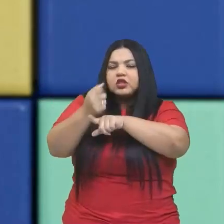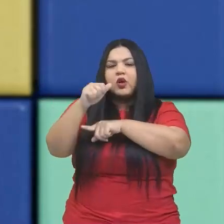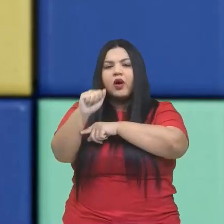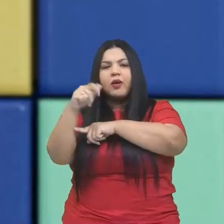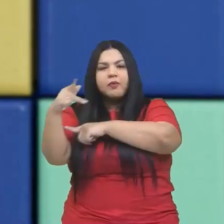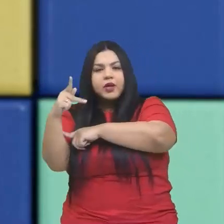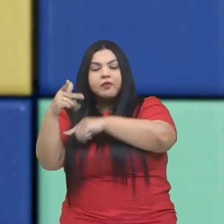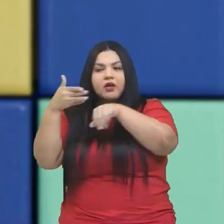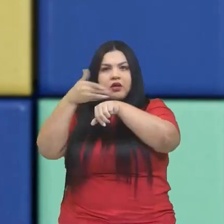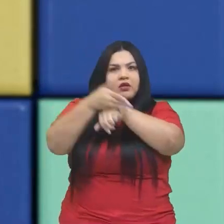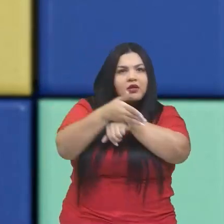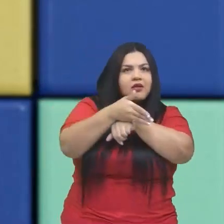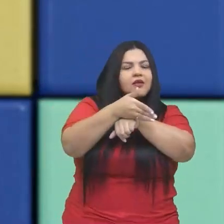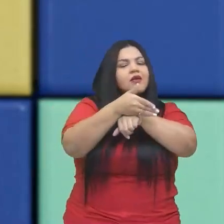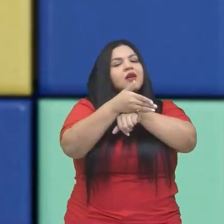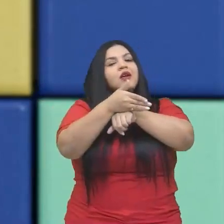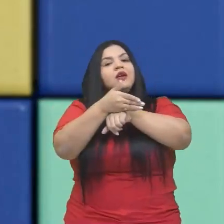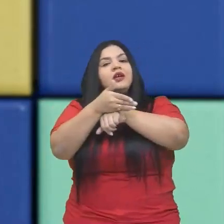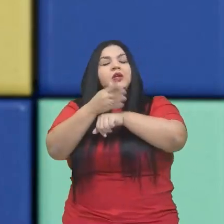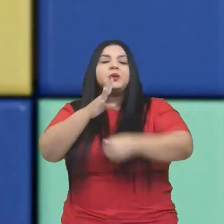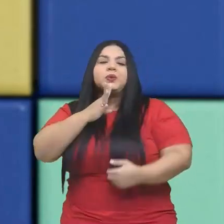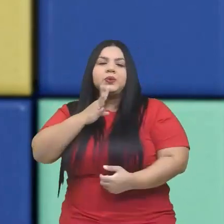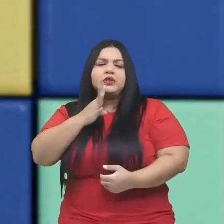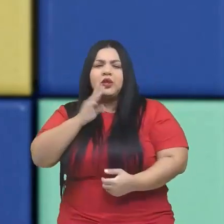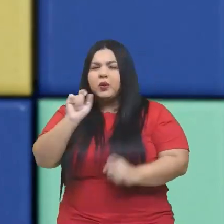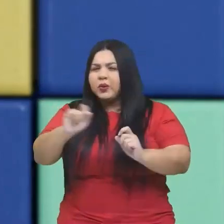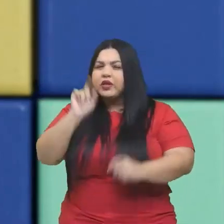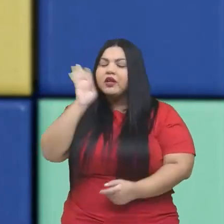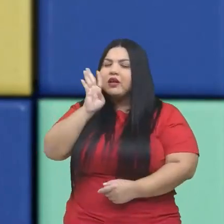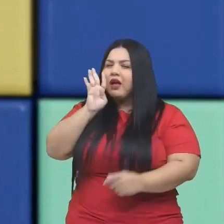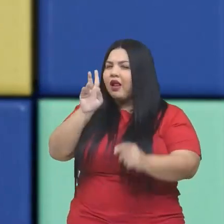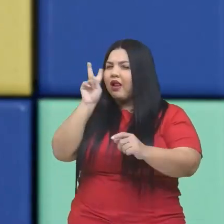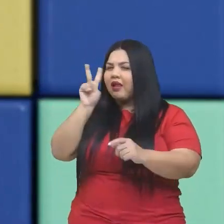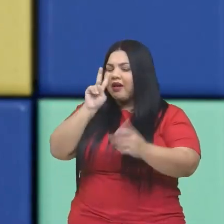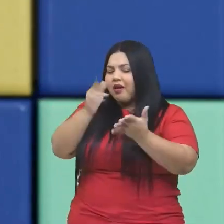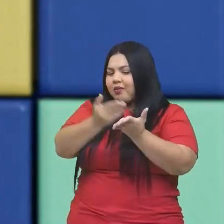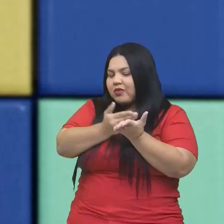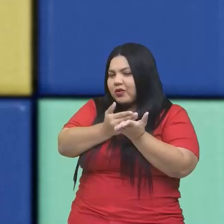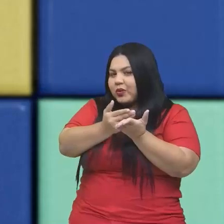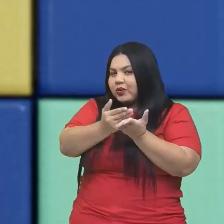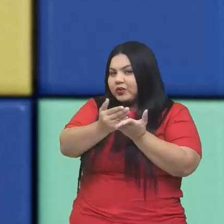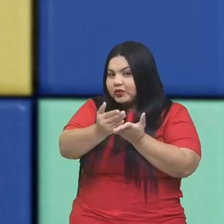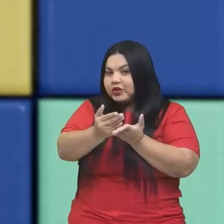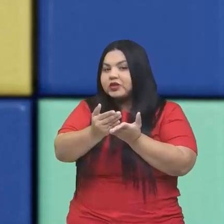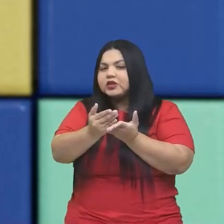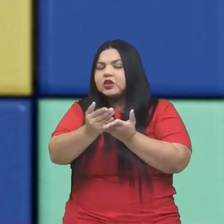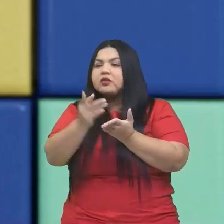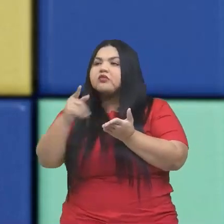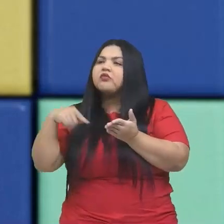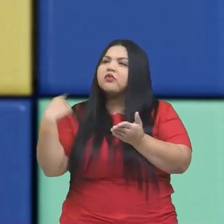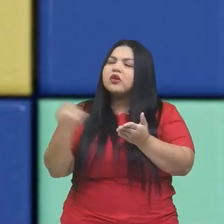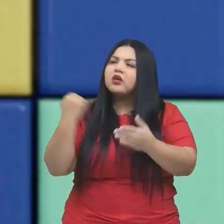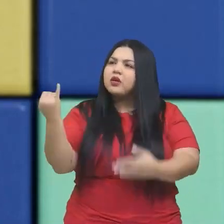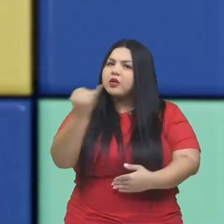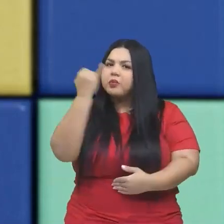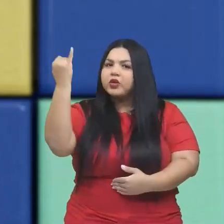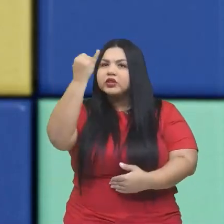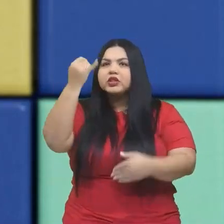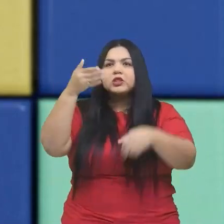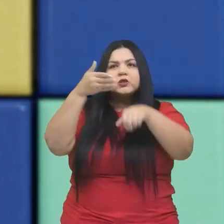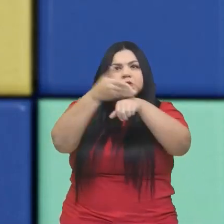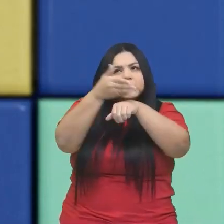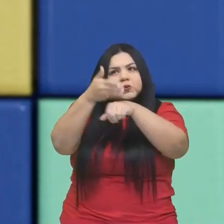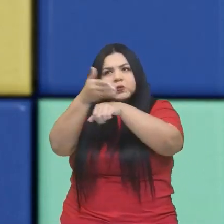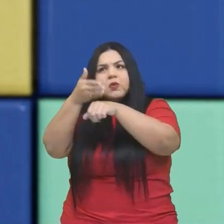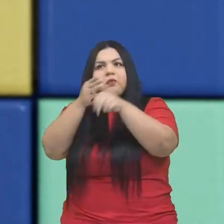nesses sites. E o que é legal, gente? Lembra que logo no início das nossas transmissões a gente falou da importância da gente pesquisar em fontes seguras